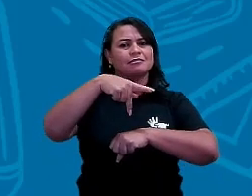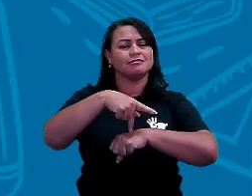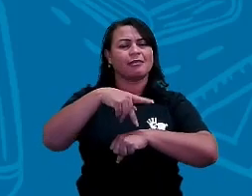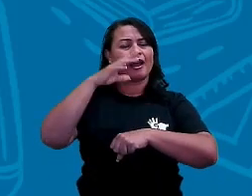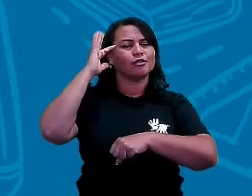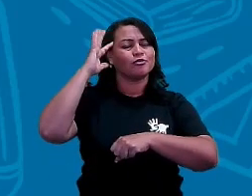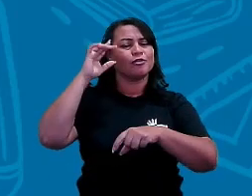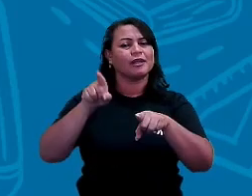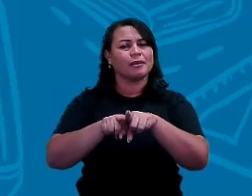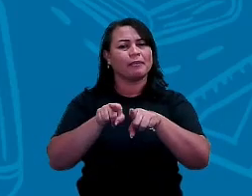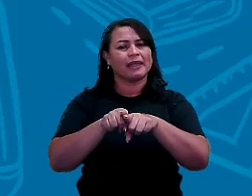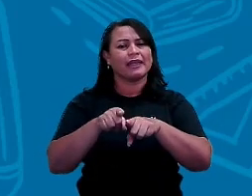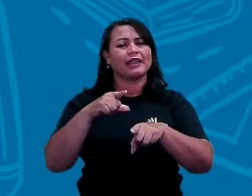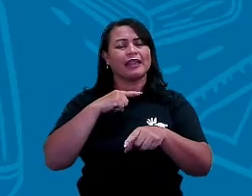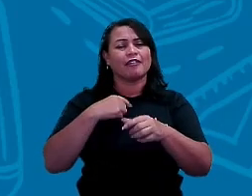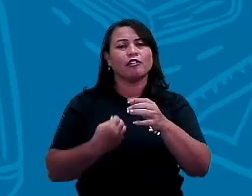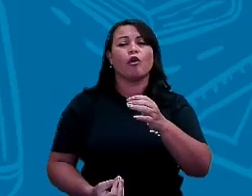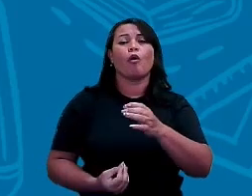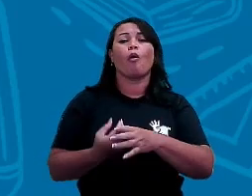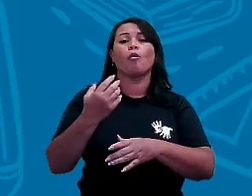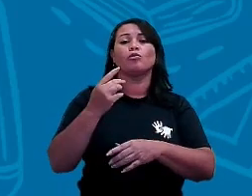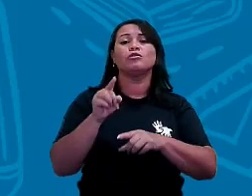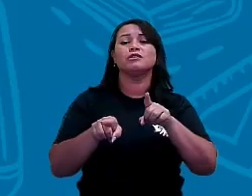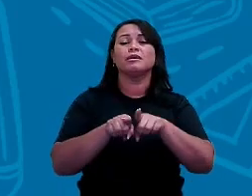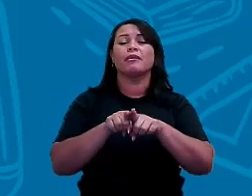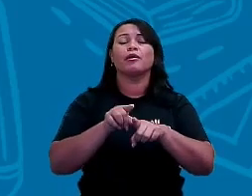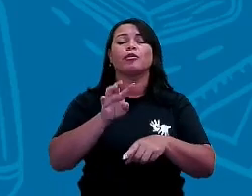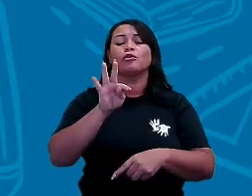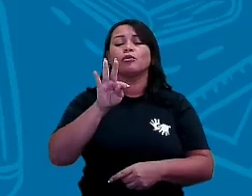do Exército Brasileiro. Tabocas, no dizer